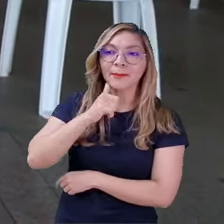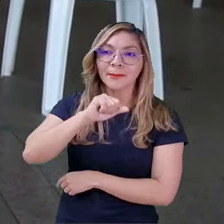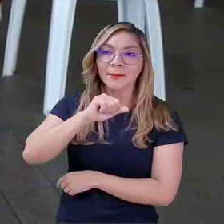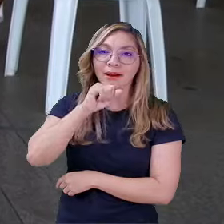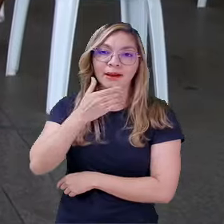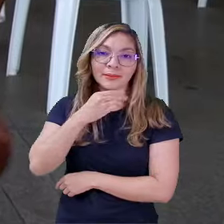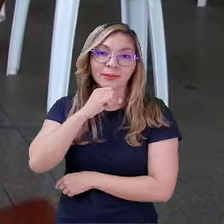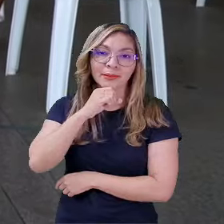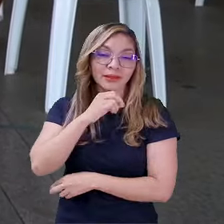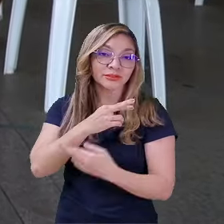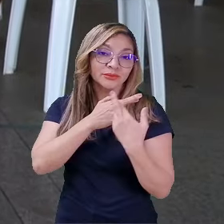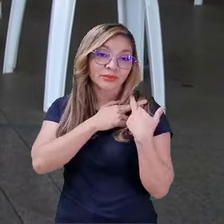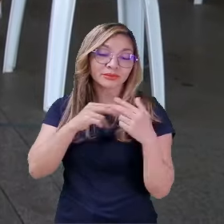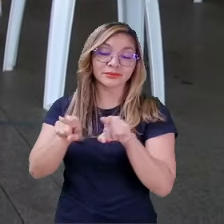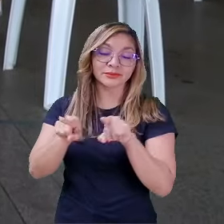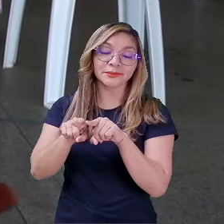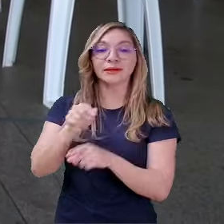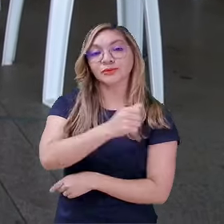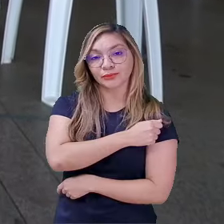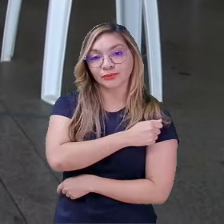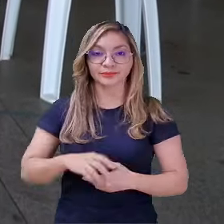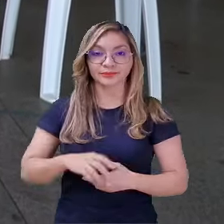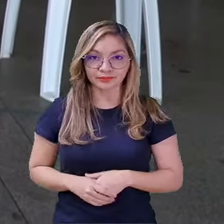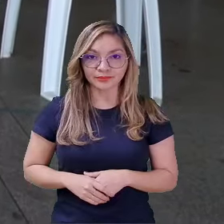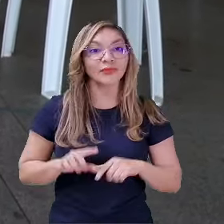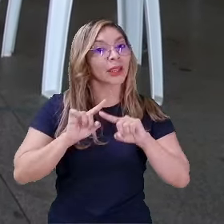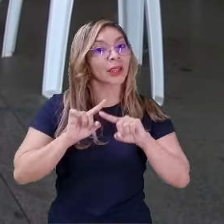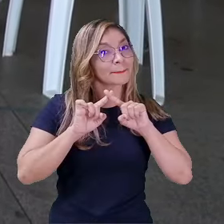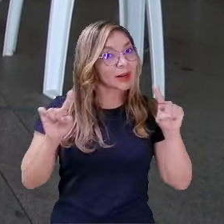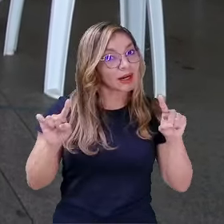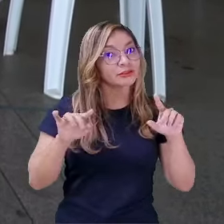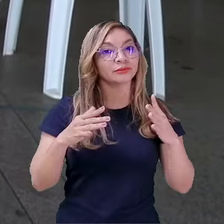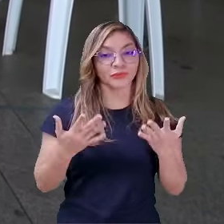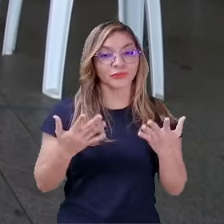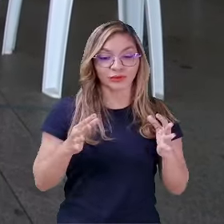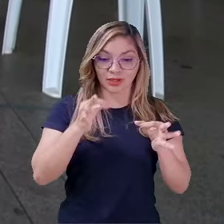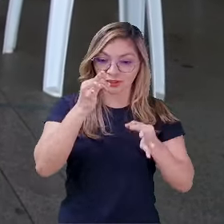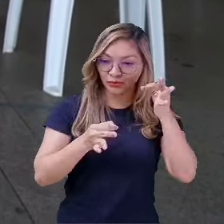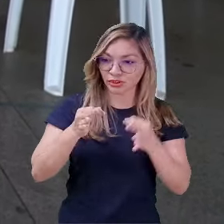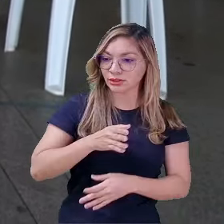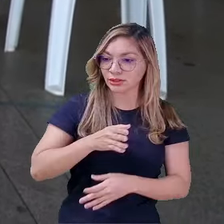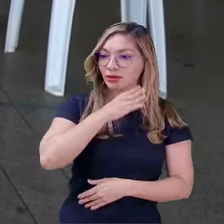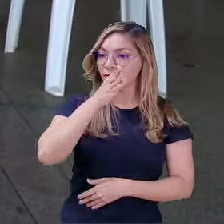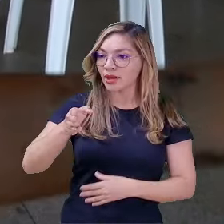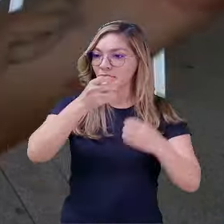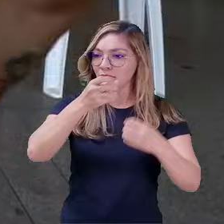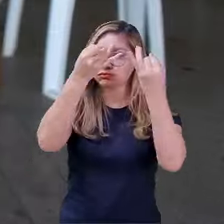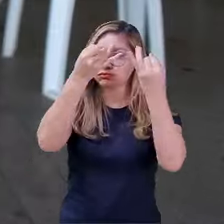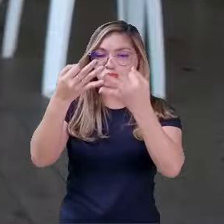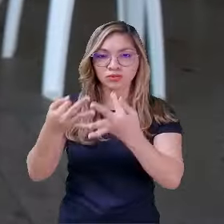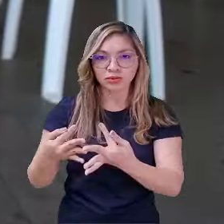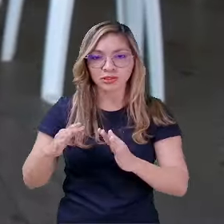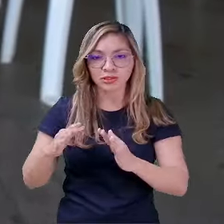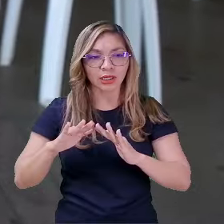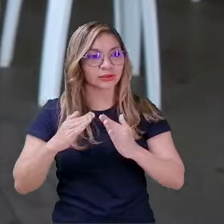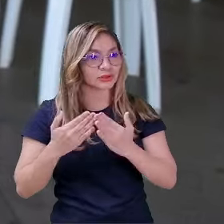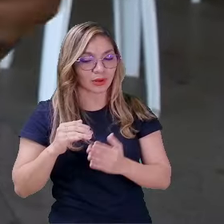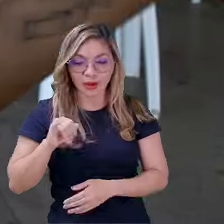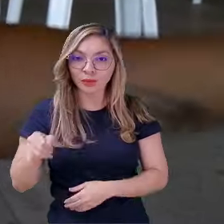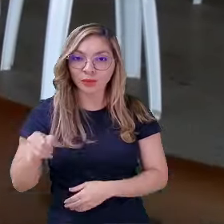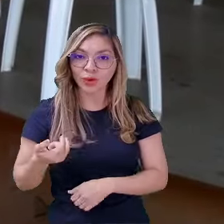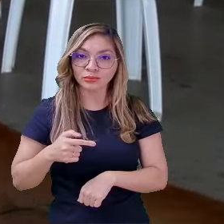E quando a justiça vem e toca nesse assunto, a escola tem a oportunidade de depois colher os frutos